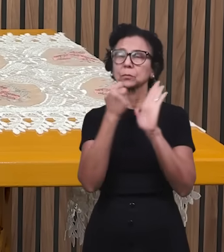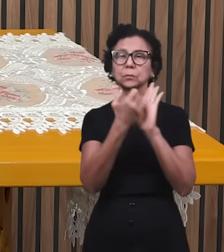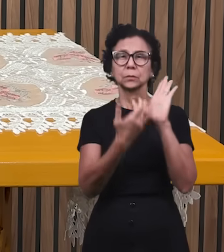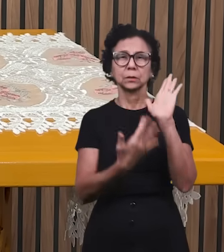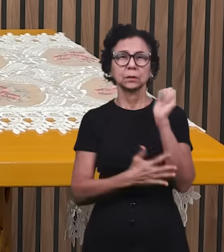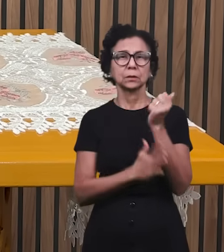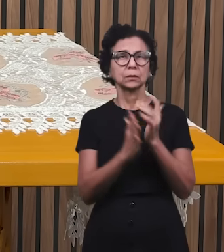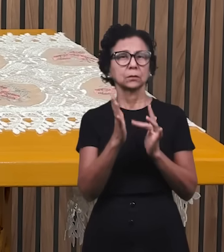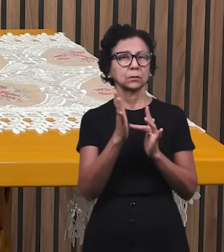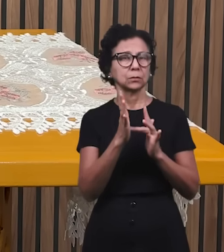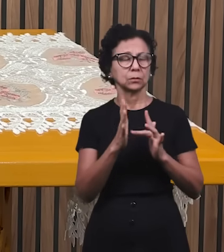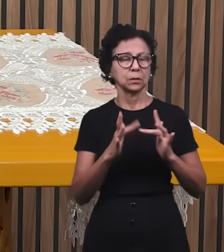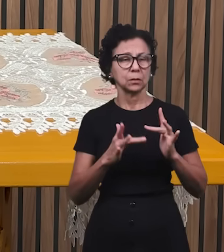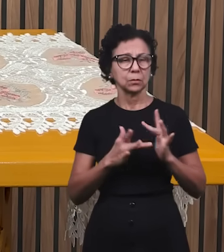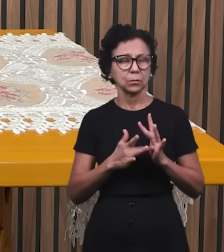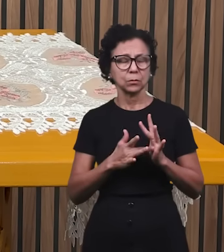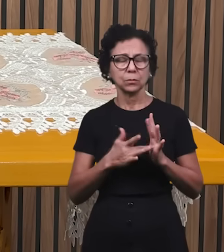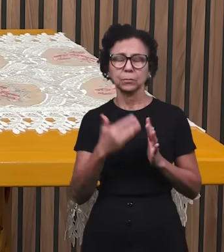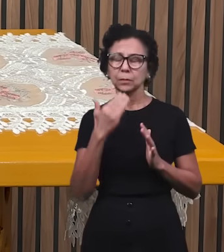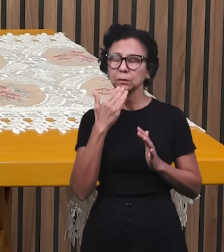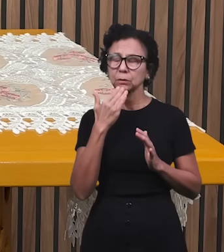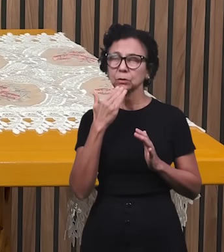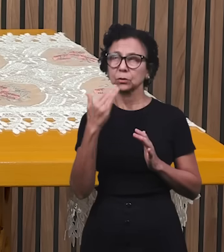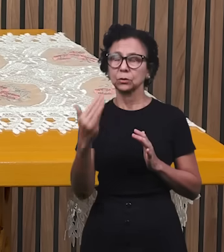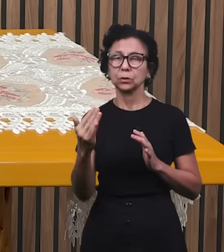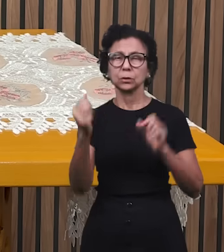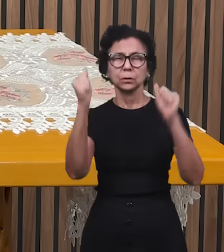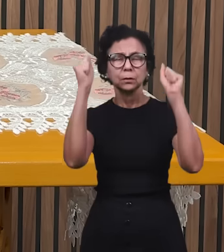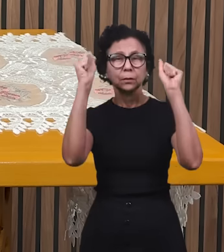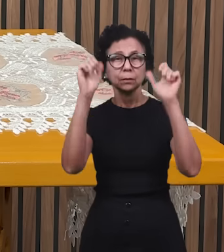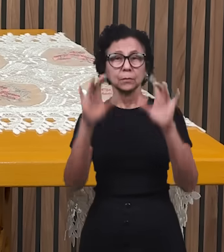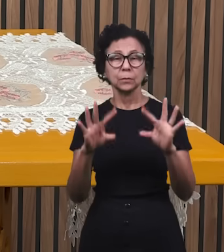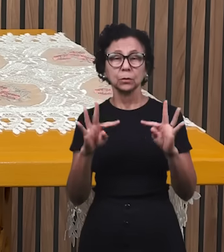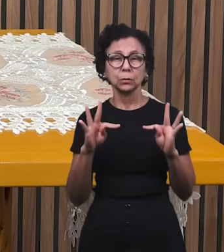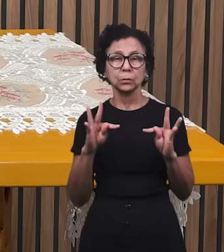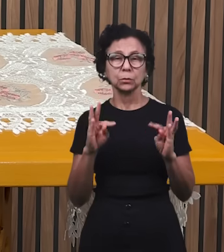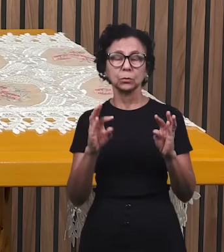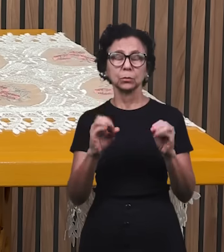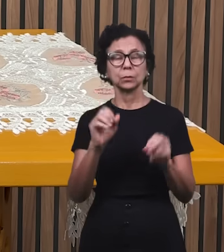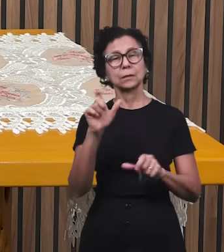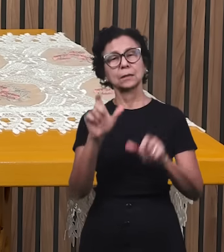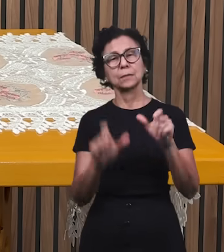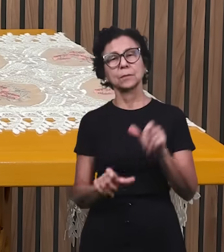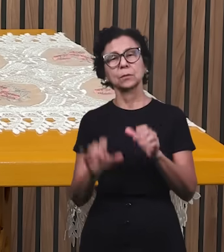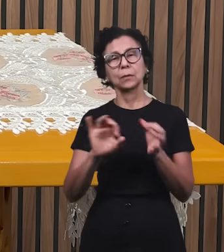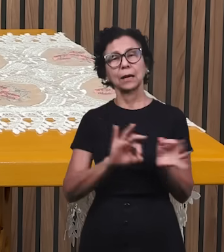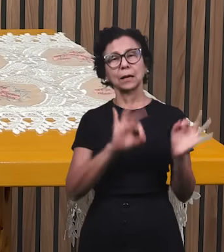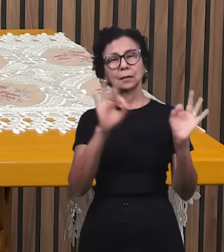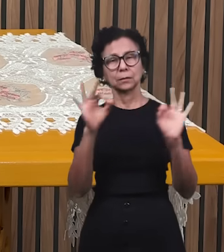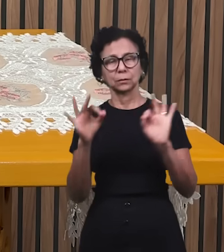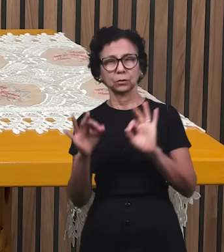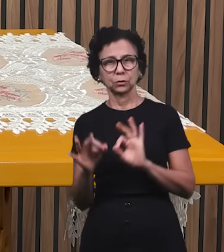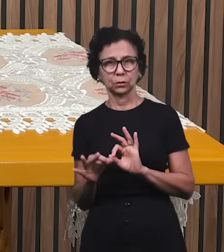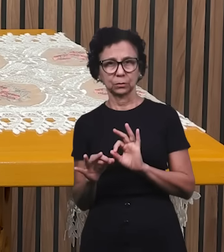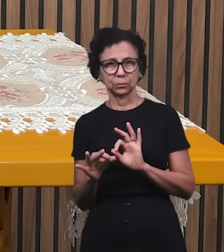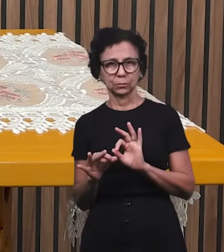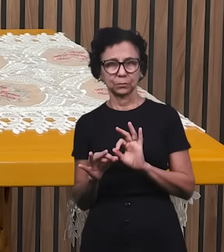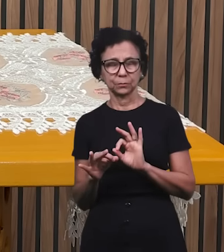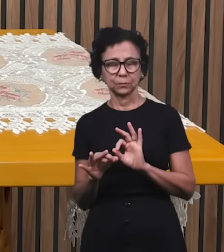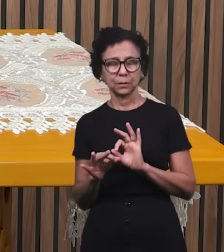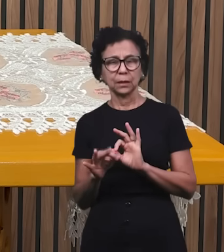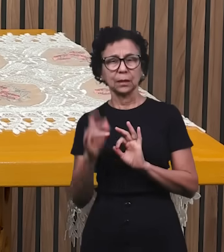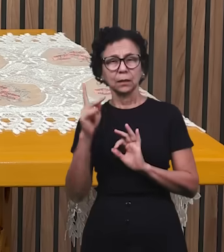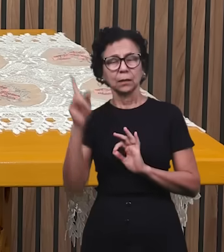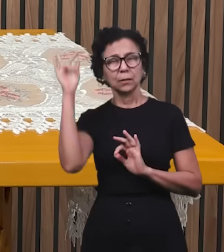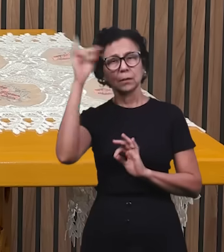de Jesus, pedindo uma bênção para todos aqueles que estão nos assistindo nesta hora. Que o Teu